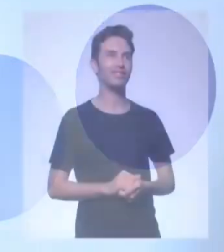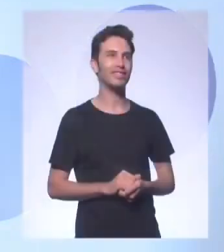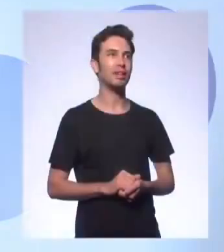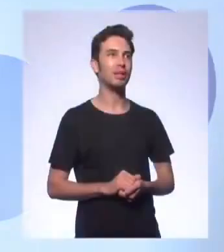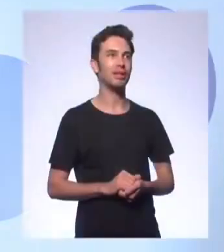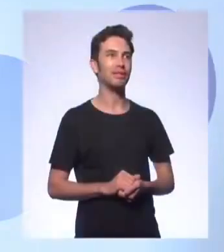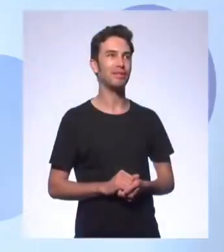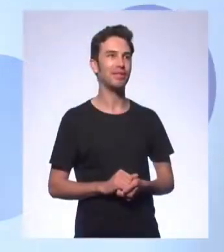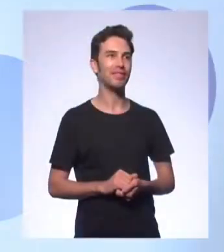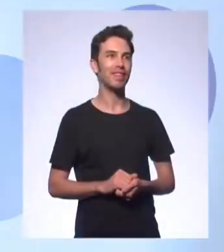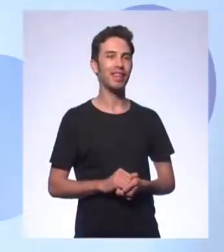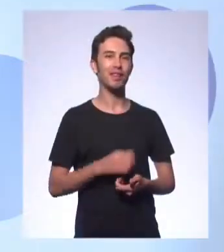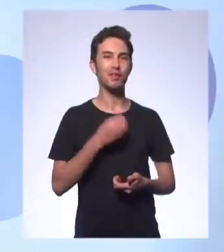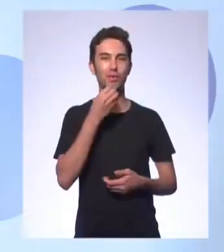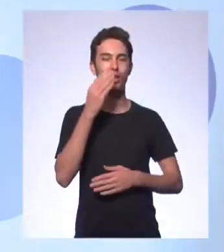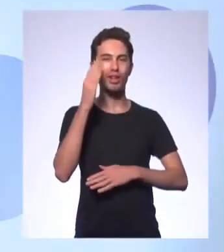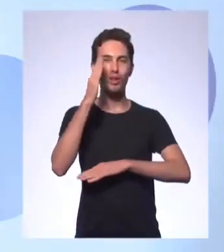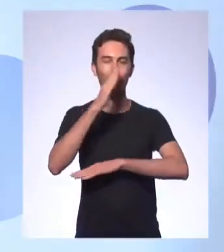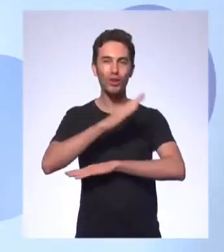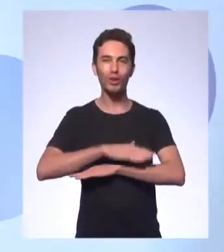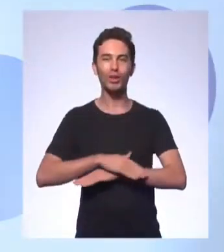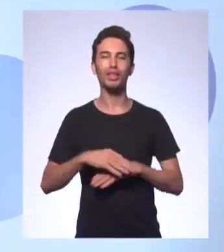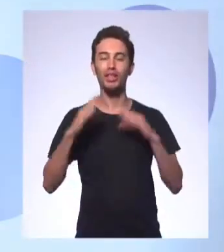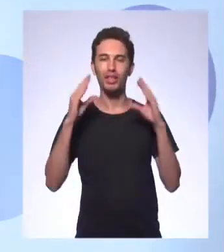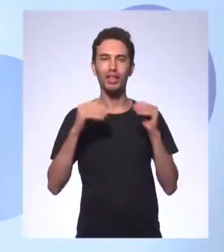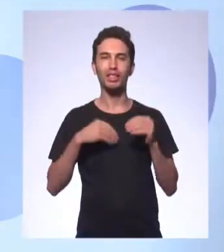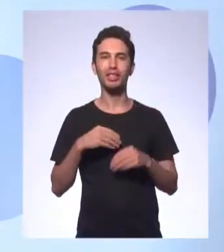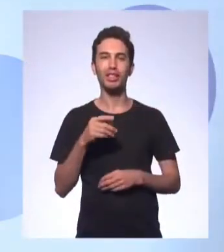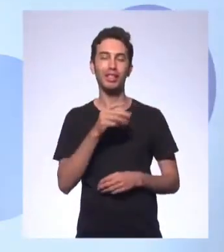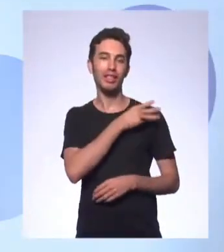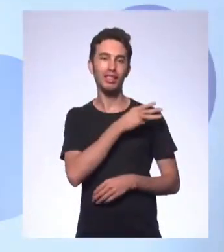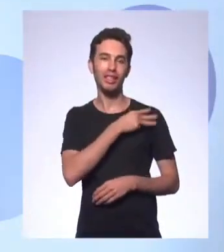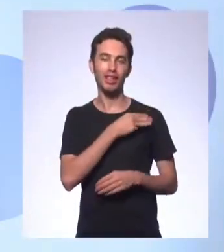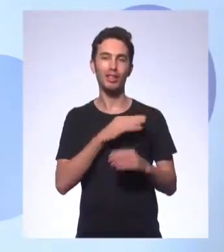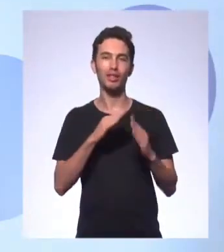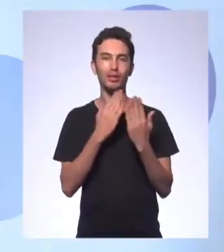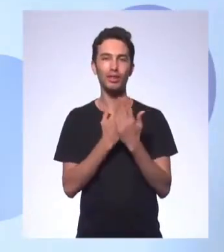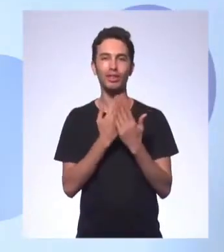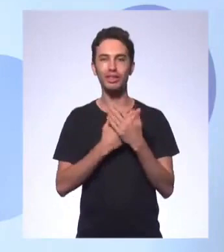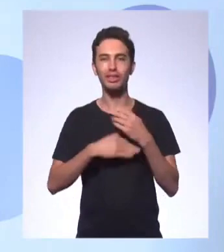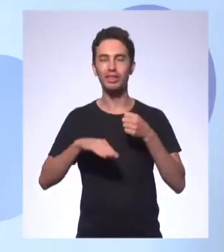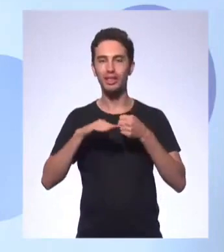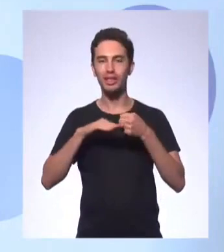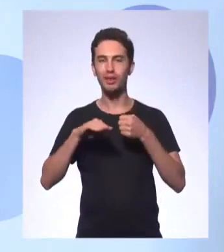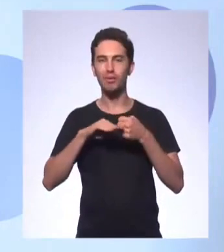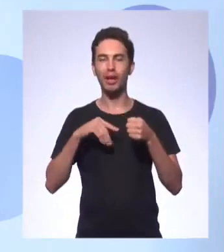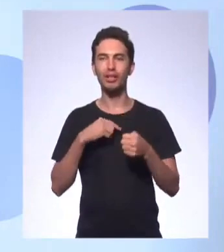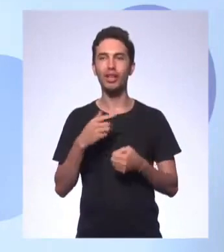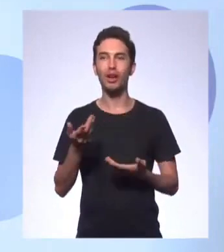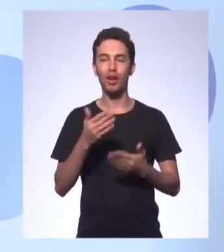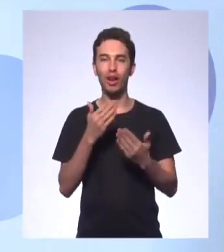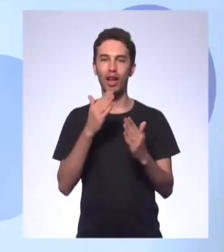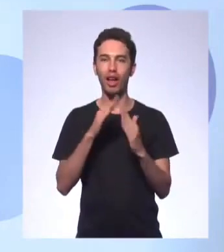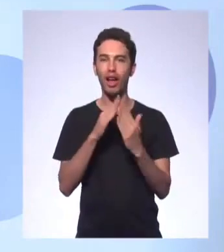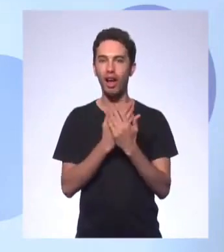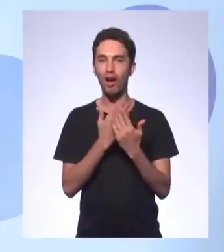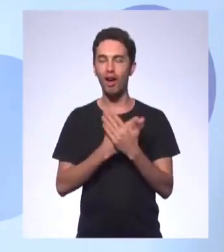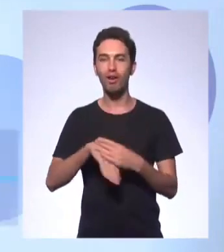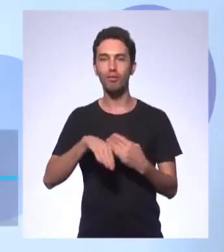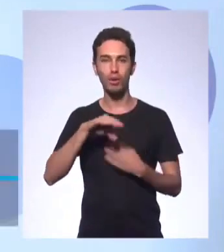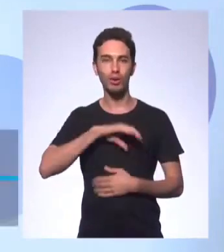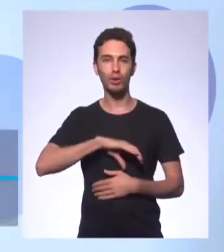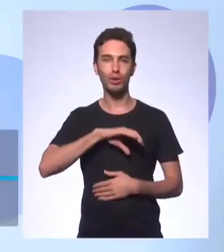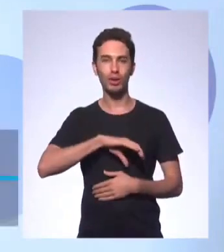Boa noite, terceira série do ensino médio. Bem-vindos a mais uma aula de língua portuguesa da professora Tayana. Hoje eu